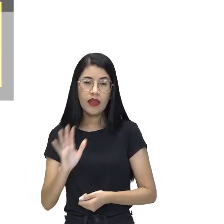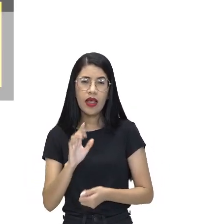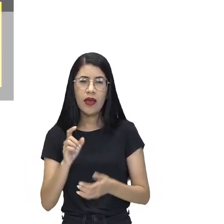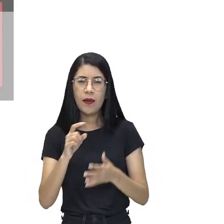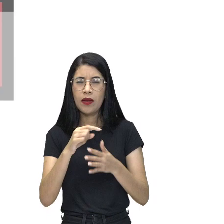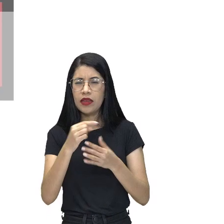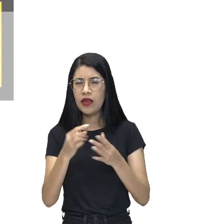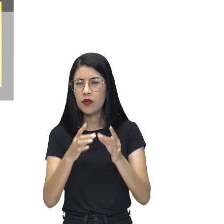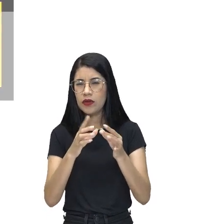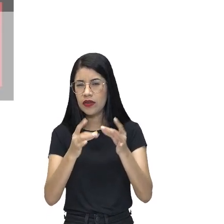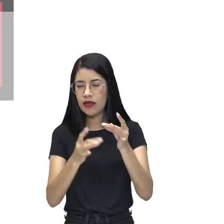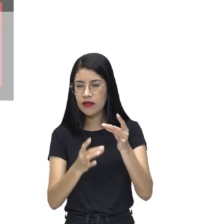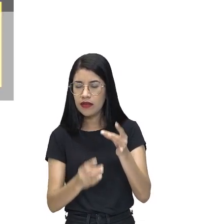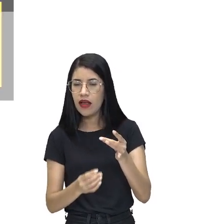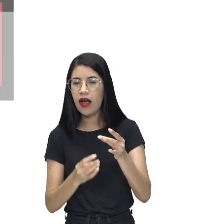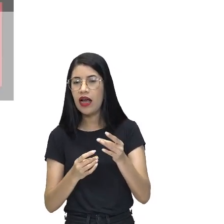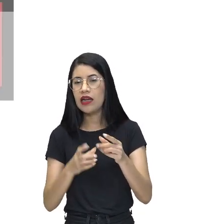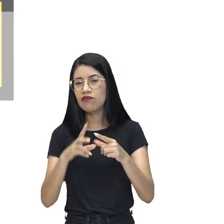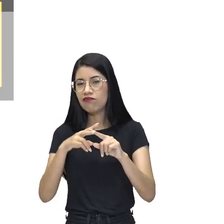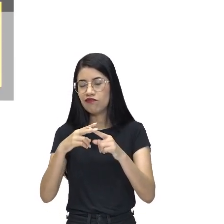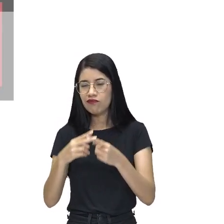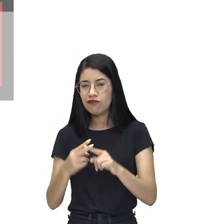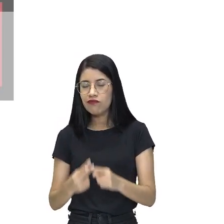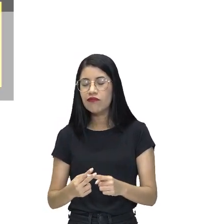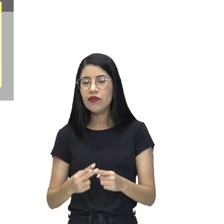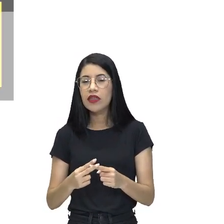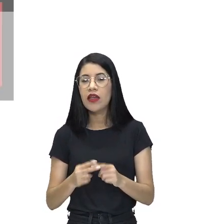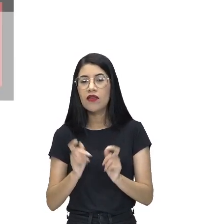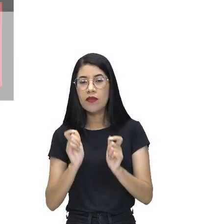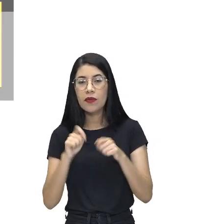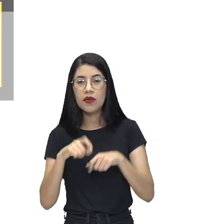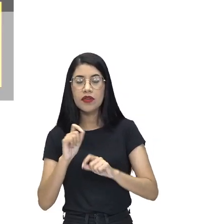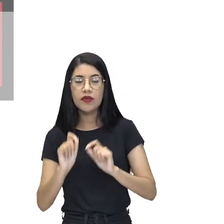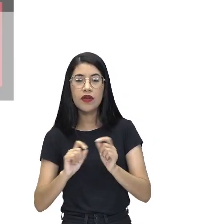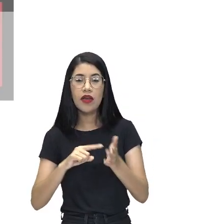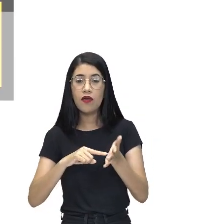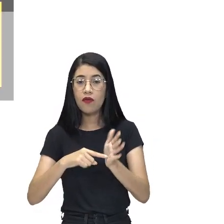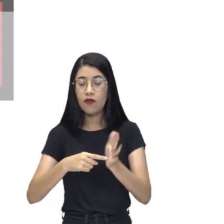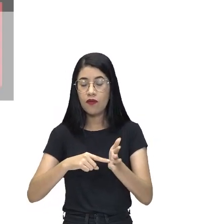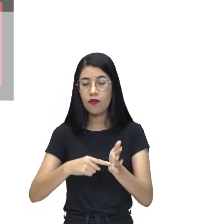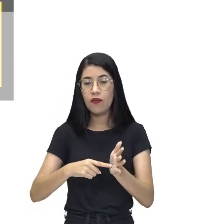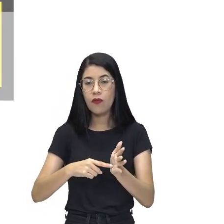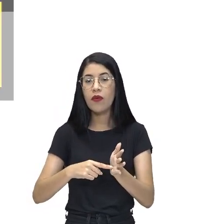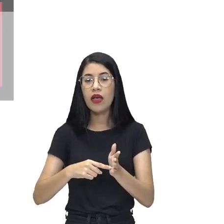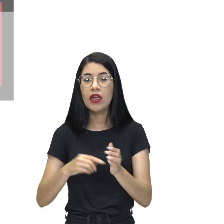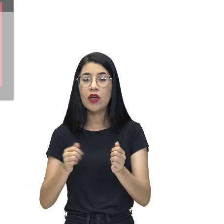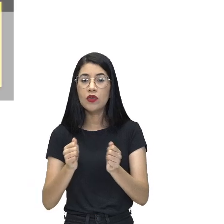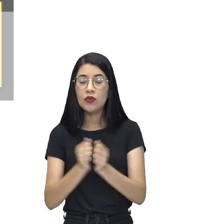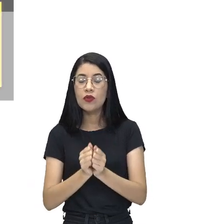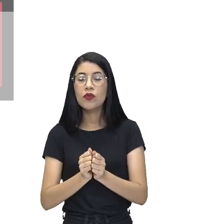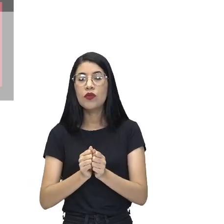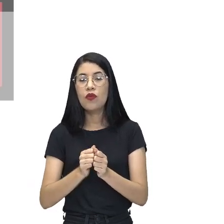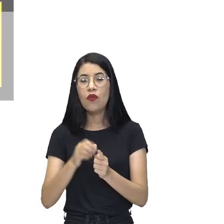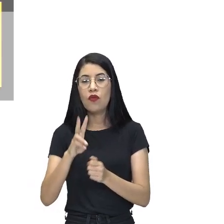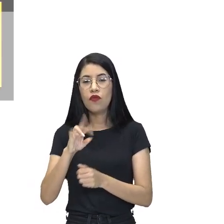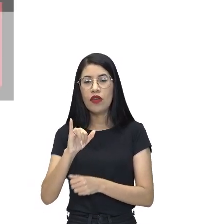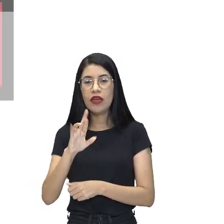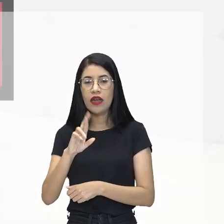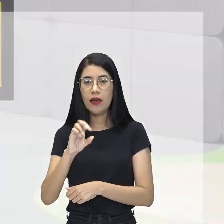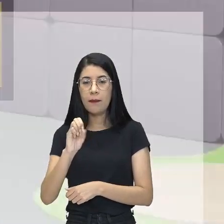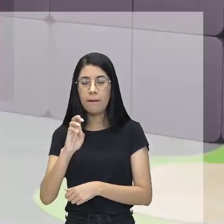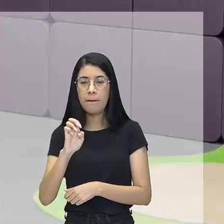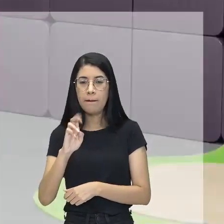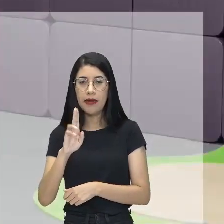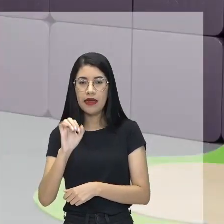todo esse mecanismo de movimentos do vilabrequim juntamente com o vapor, foi aí a